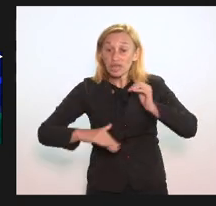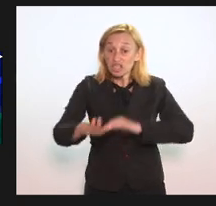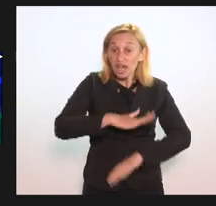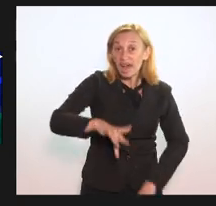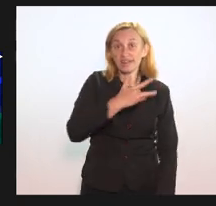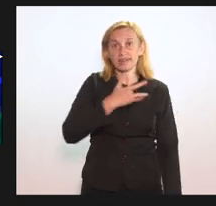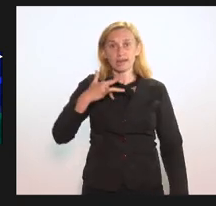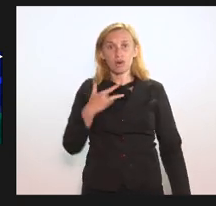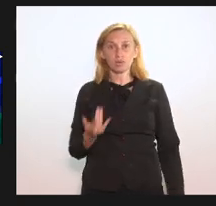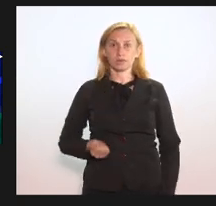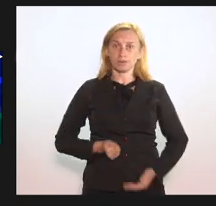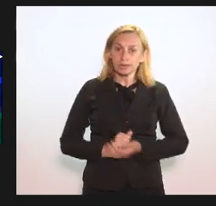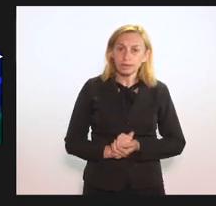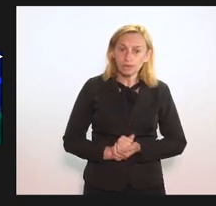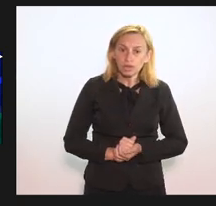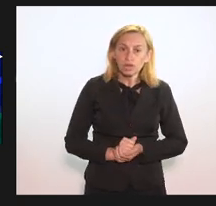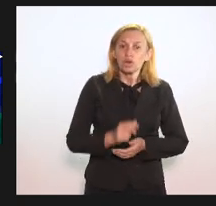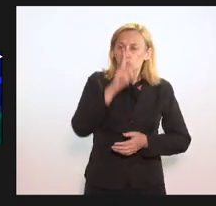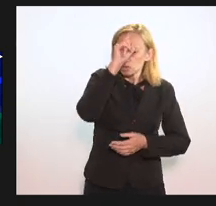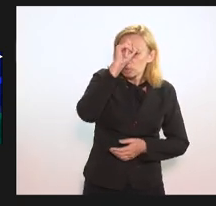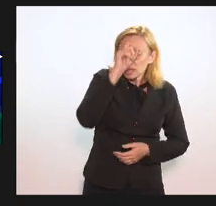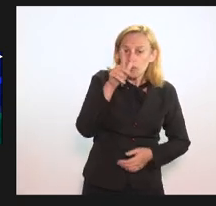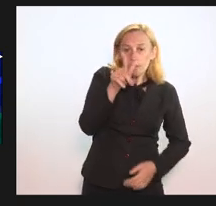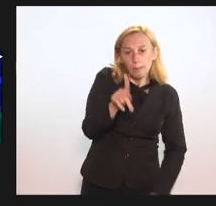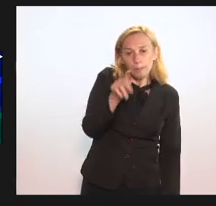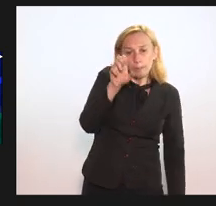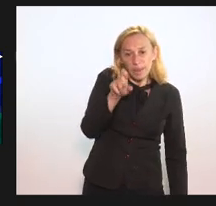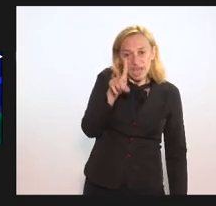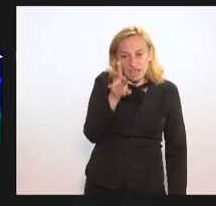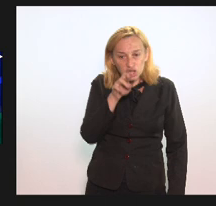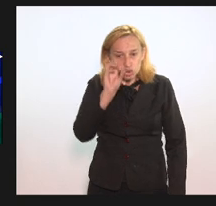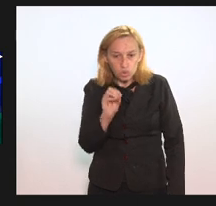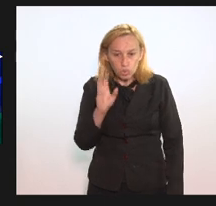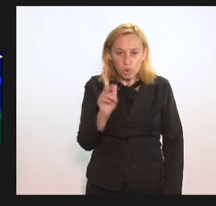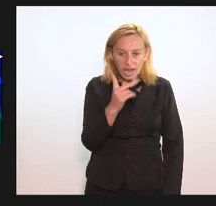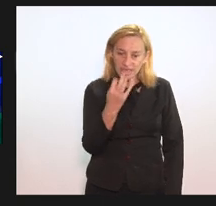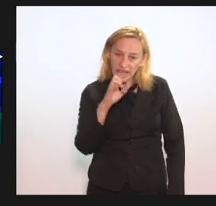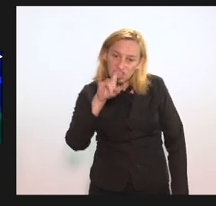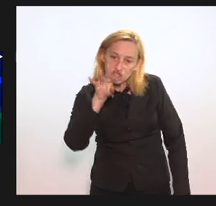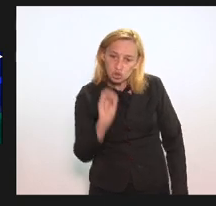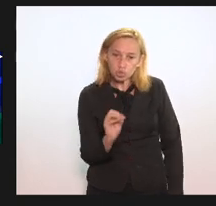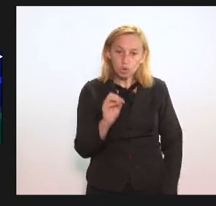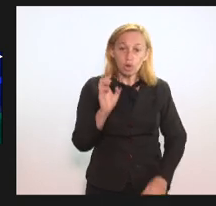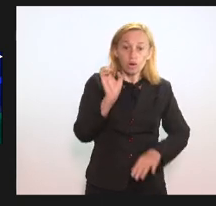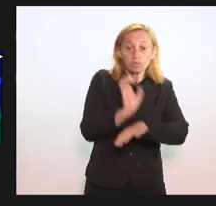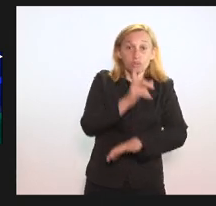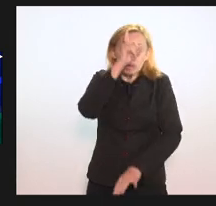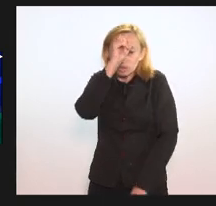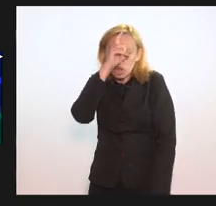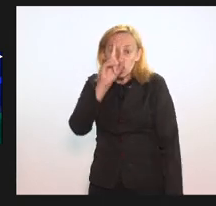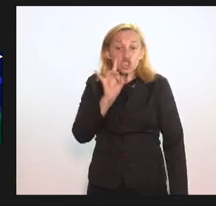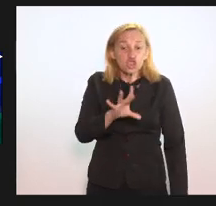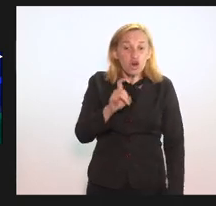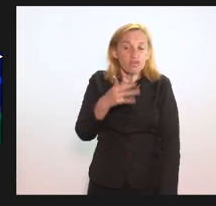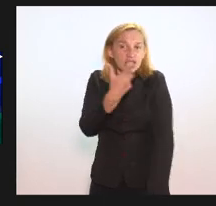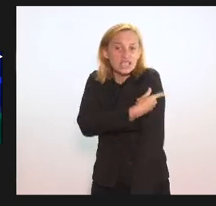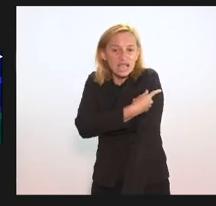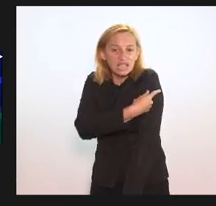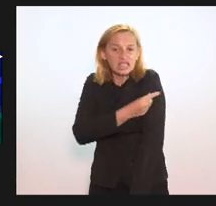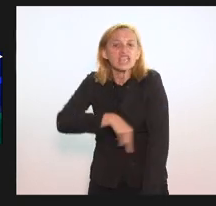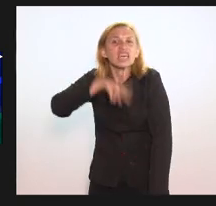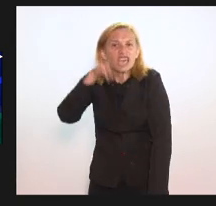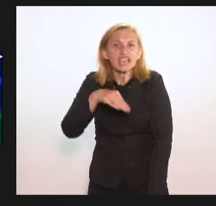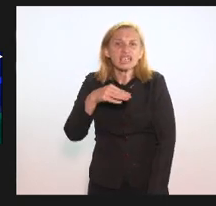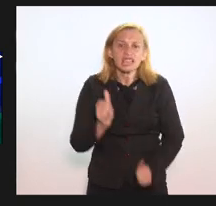hospitales o Hospital Pedro Ernesto que é um hospital do estado Só que ele foi vacinado a quem